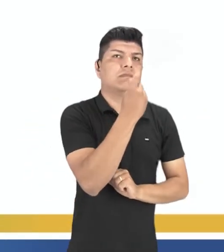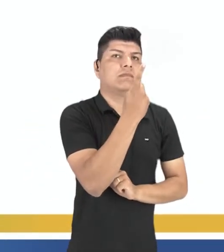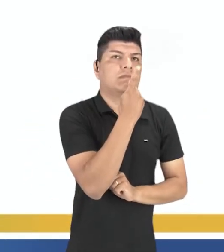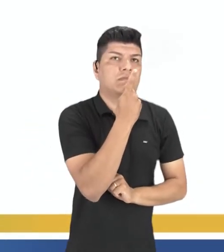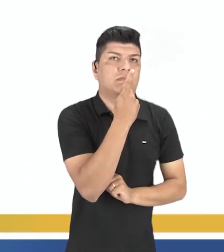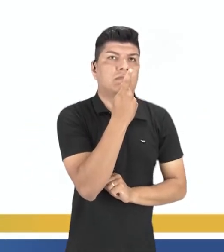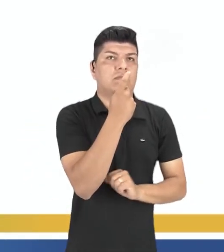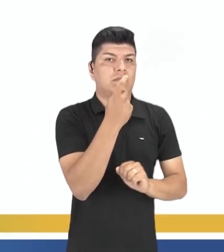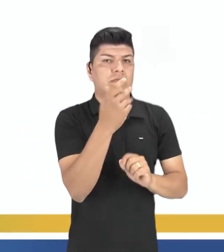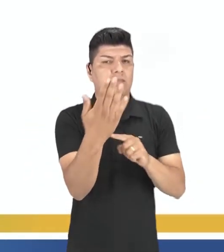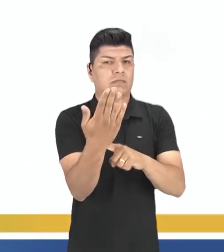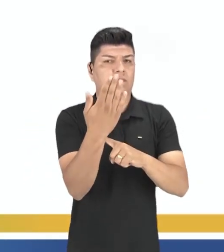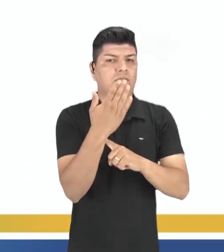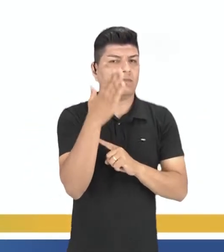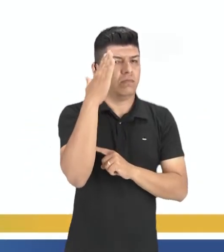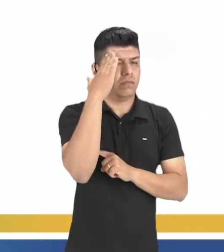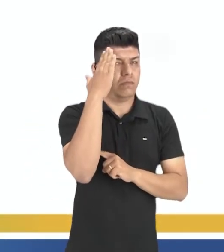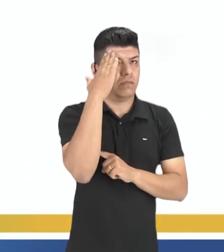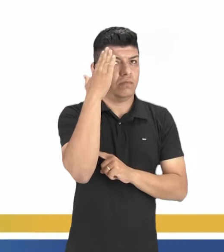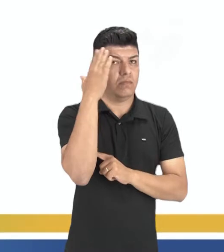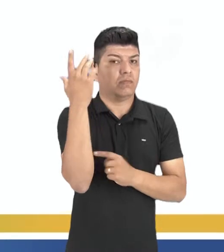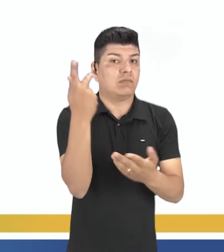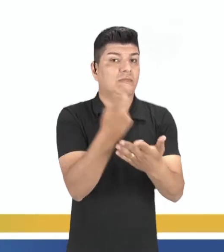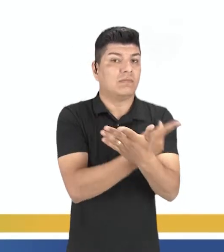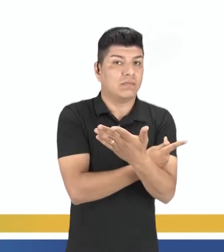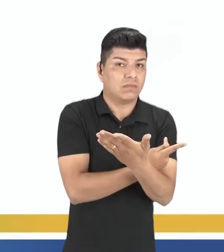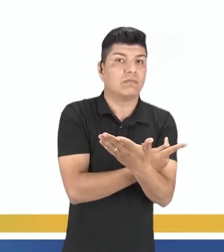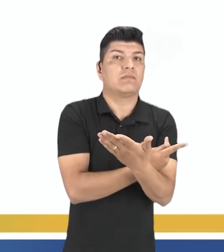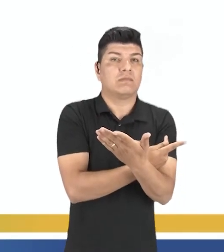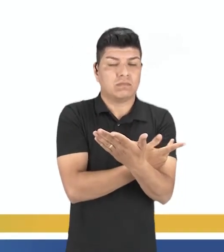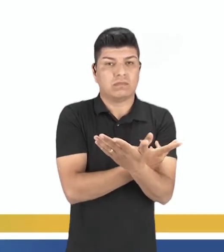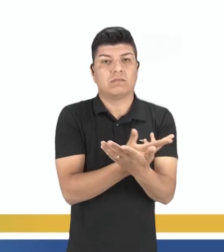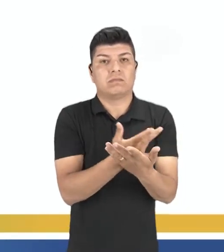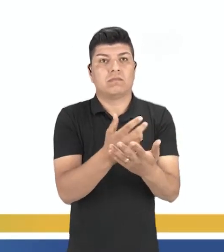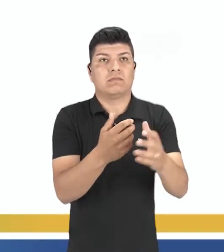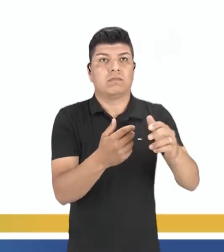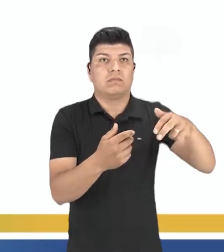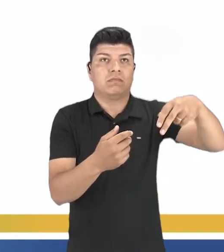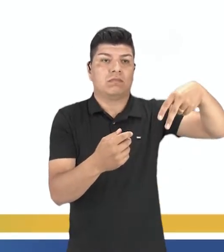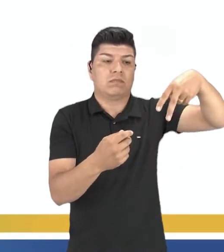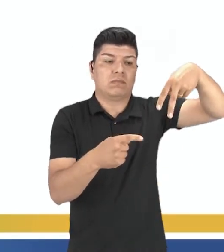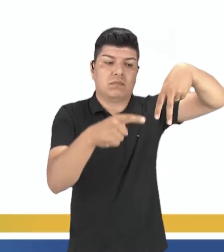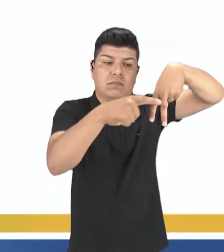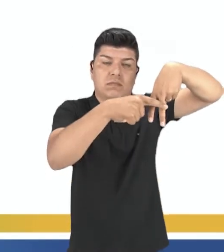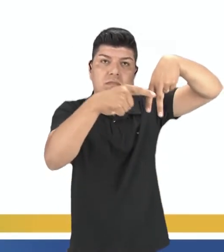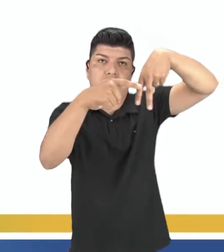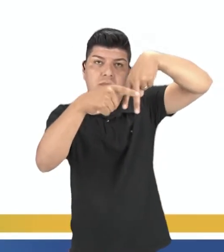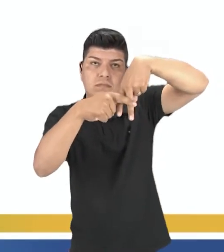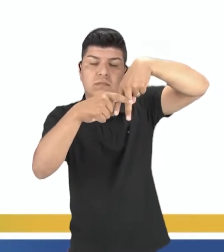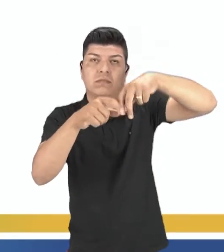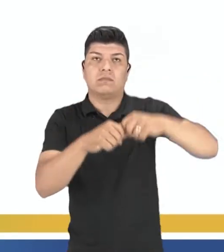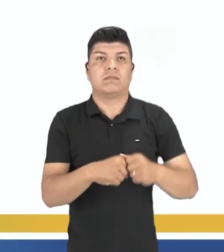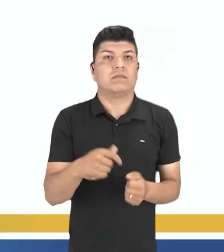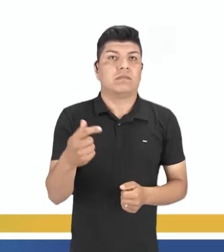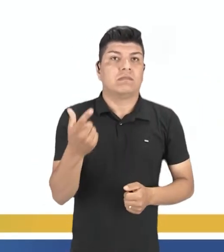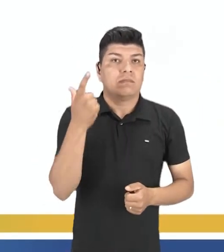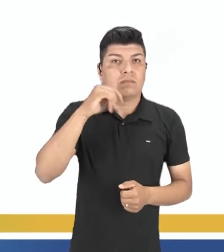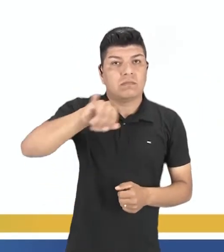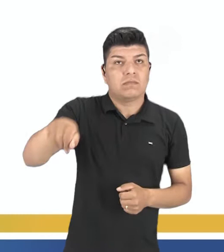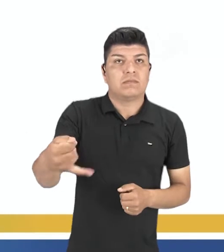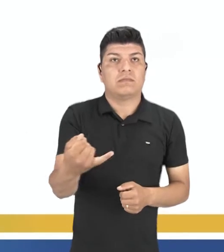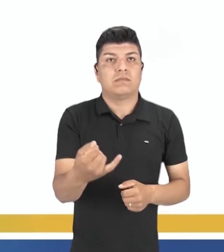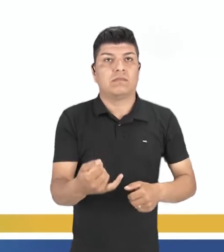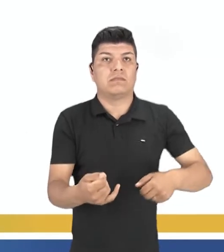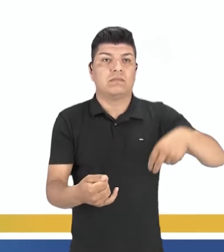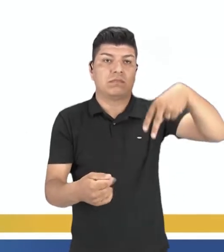entender quais são as chances de acontecer essa configuração azão, azão, qual a chance de acontecer